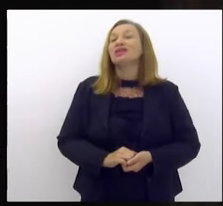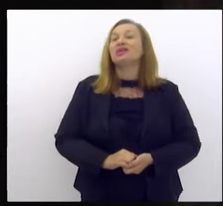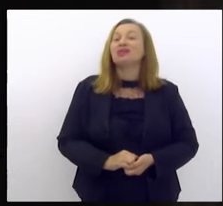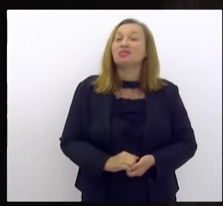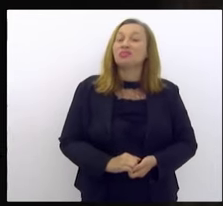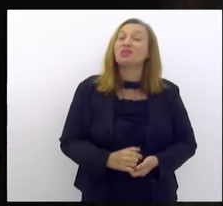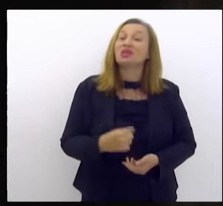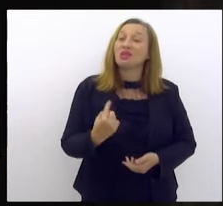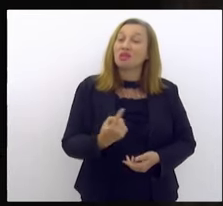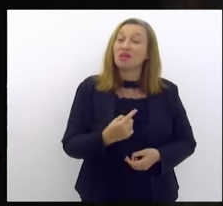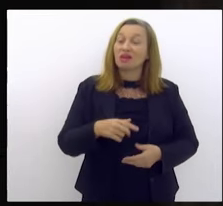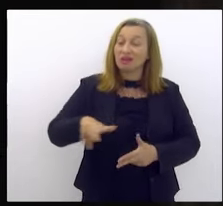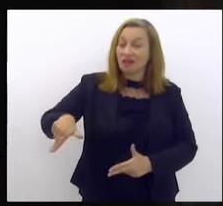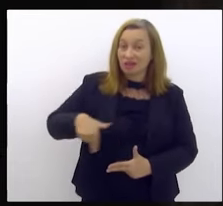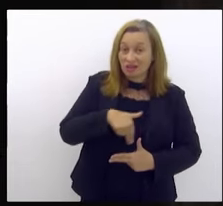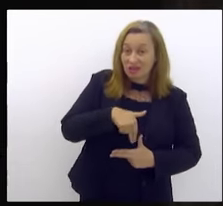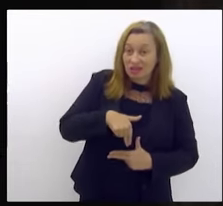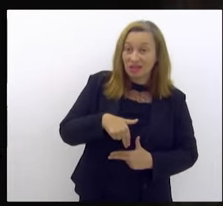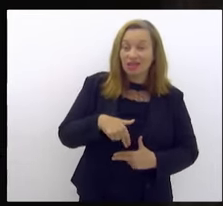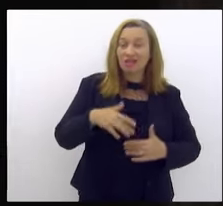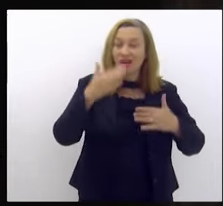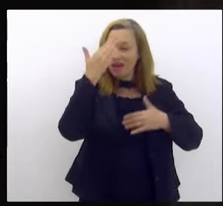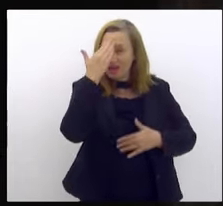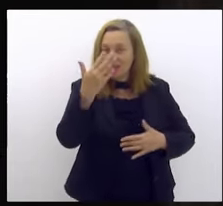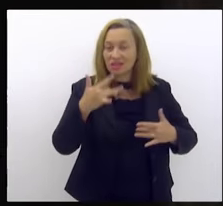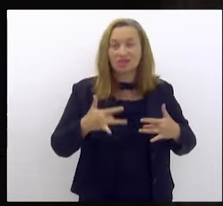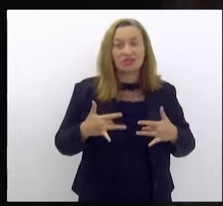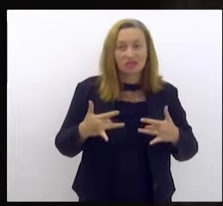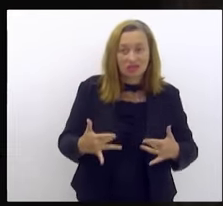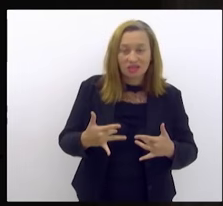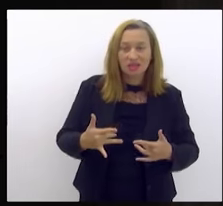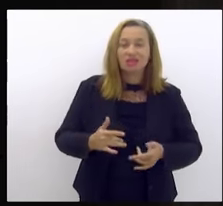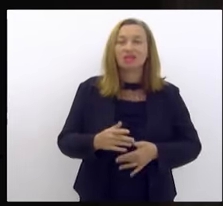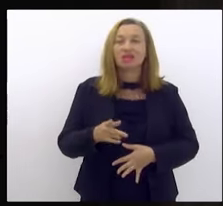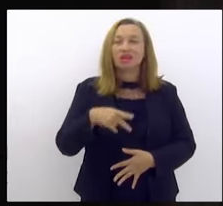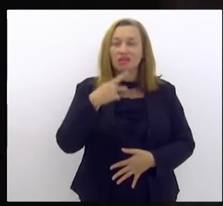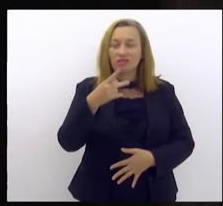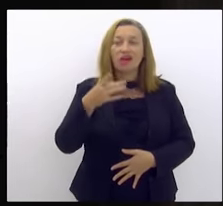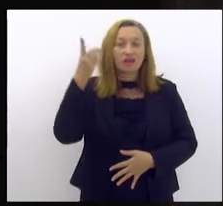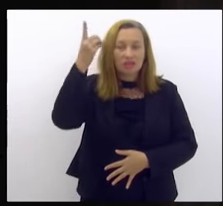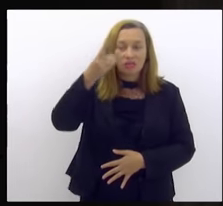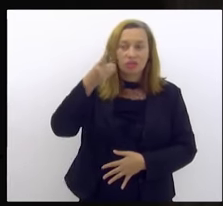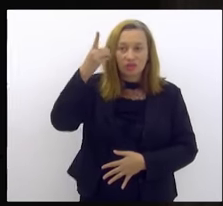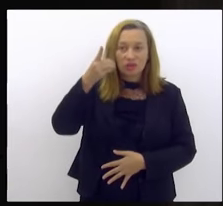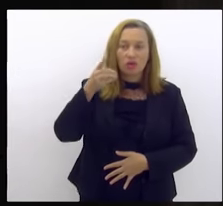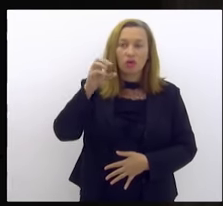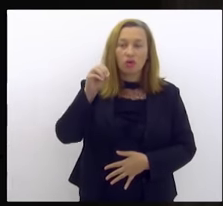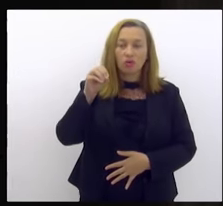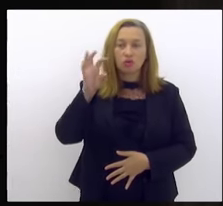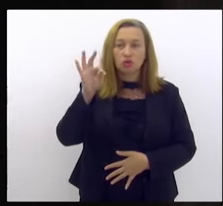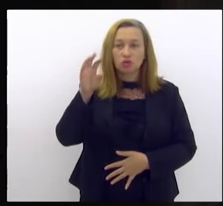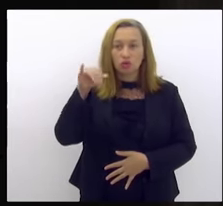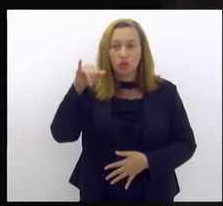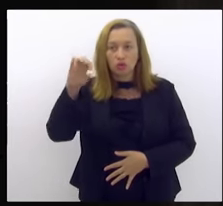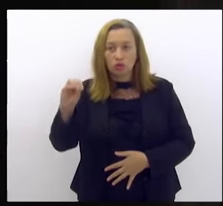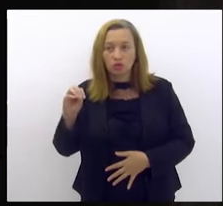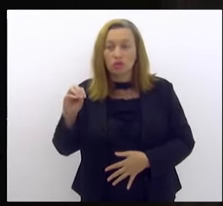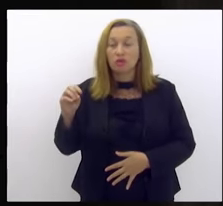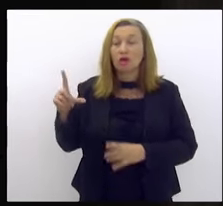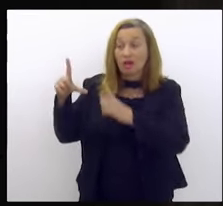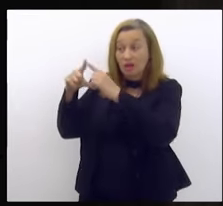em plena tribuna, agradeço a solidariedade e o discurso feito pelo deputado Otônio de Paula, em